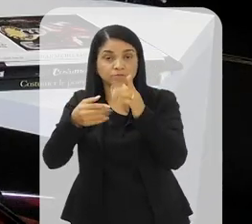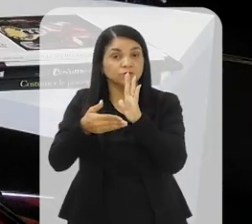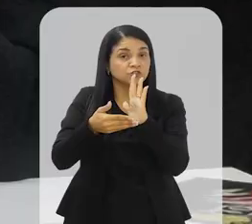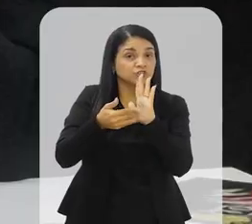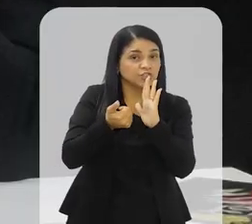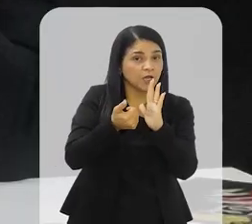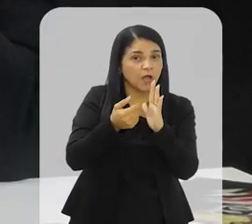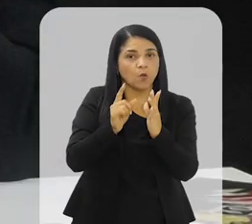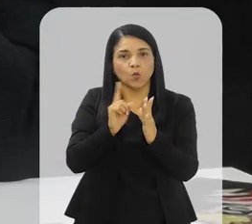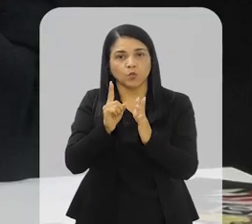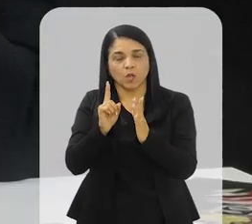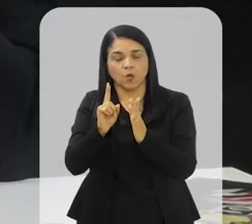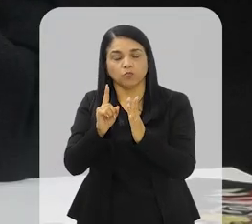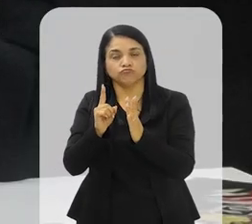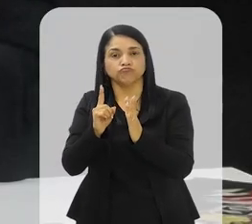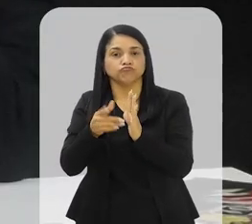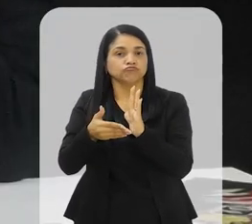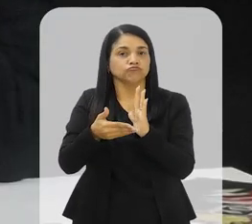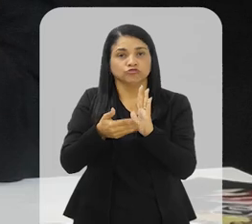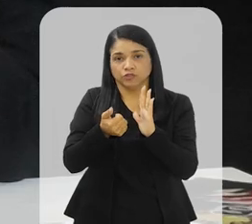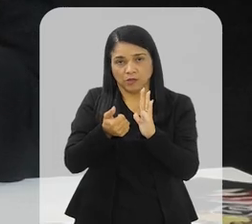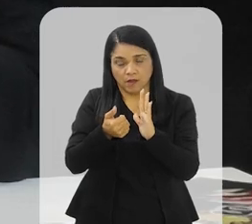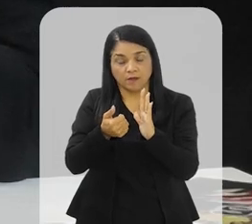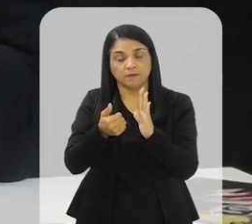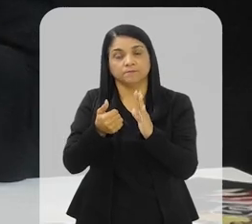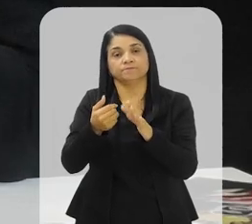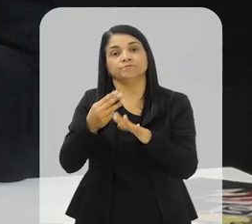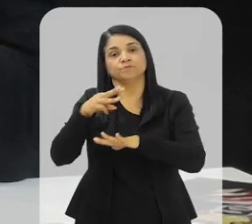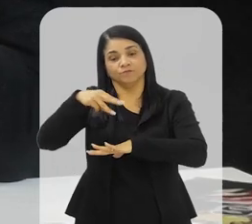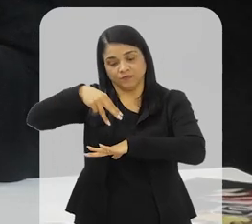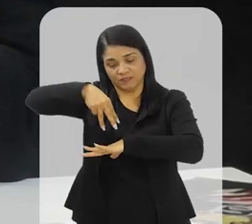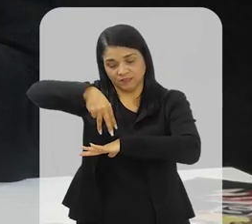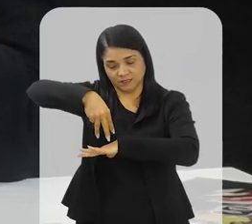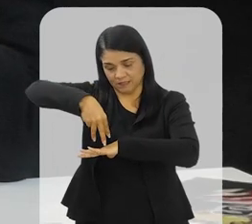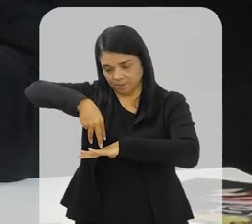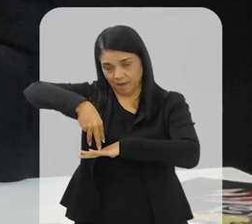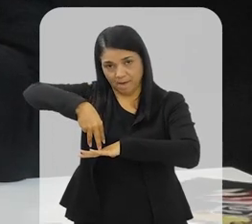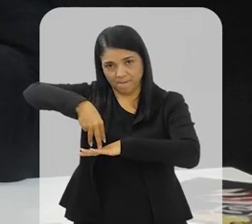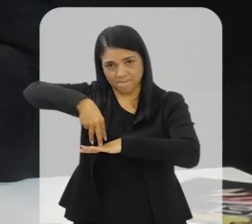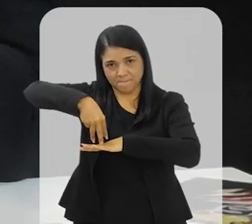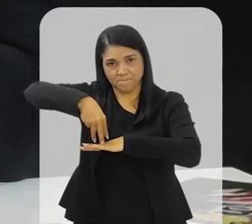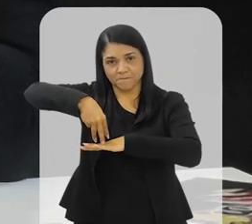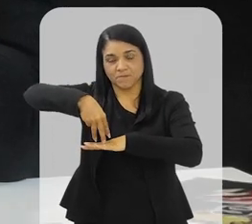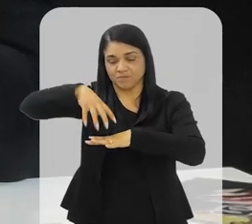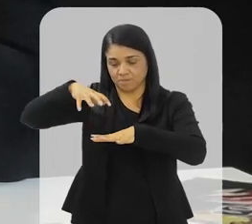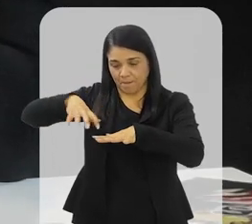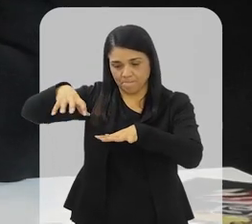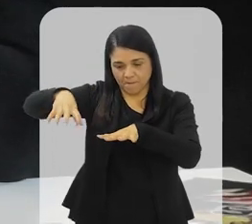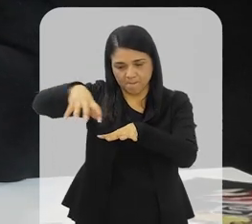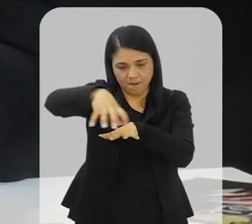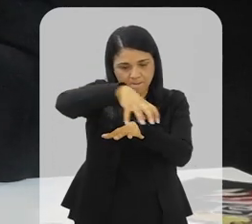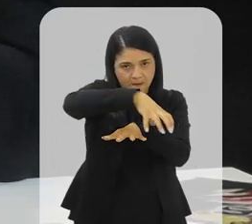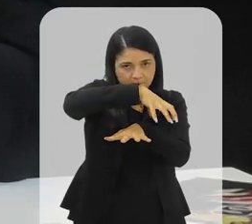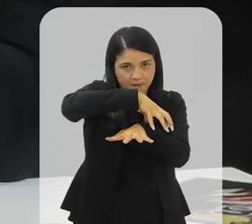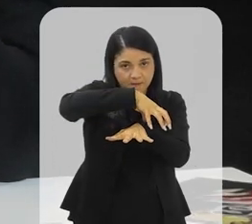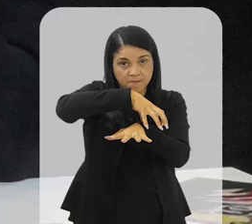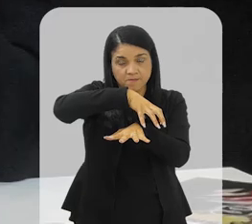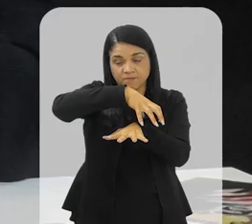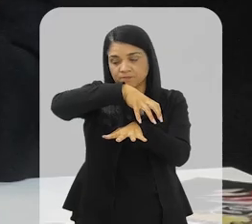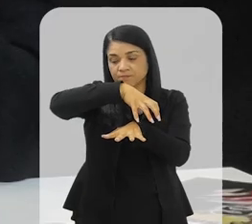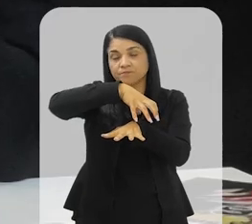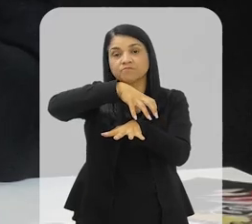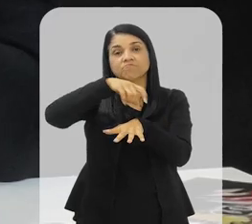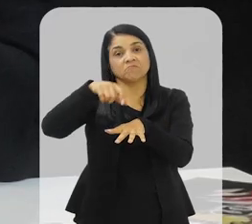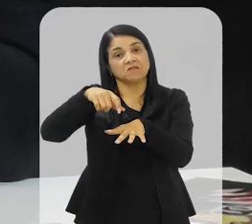mais atual uhum essa discussão de tirar ou não tirar as grandes alegorias que chamavam de tripé Mas isso é uma ironia que não é